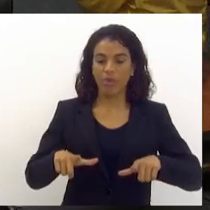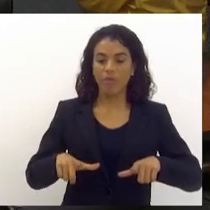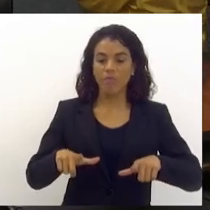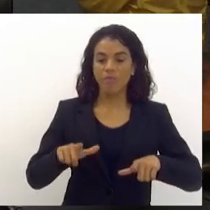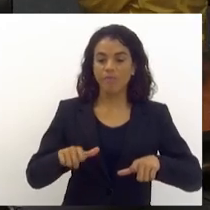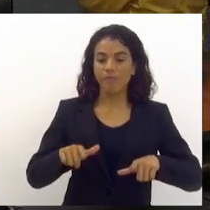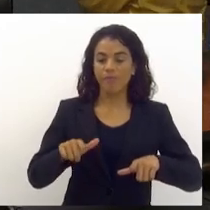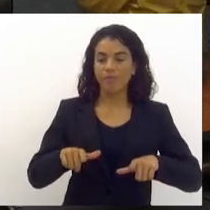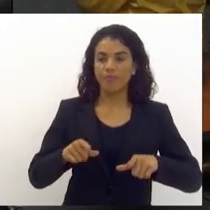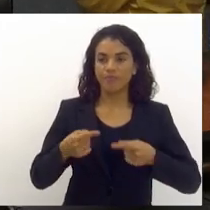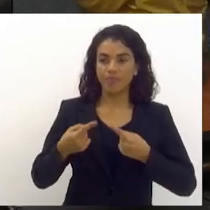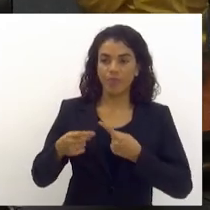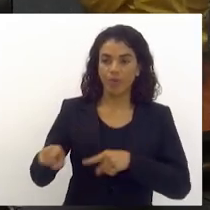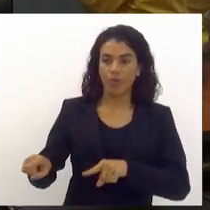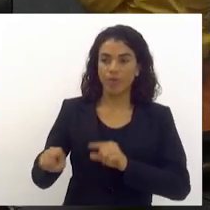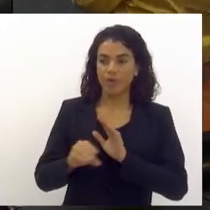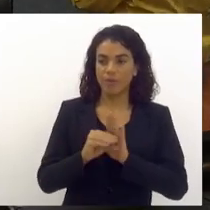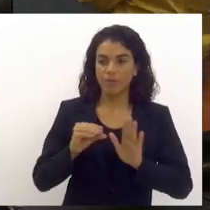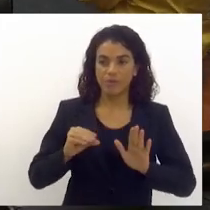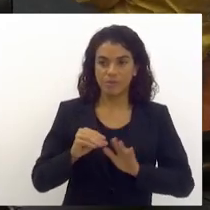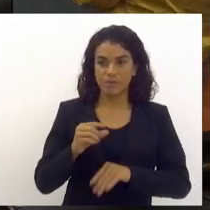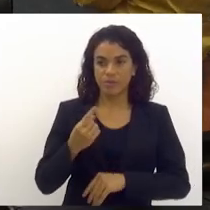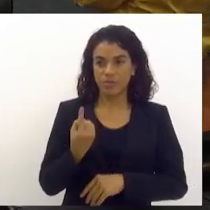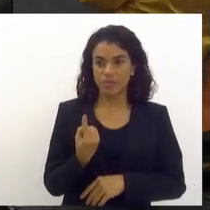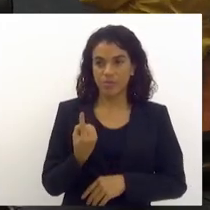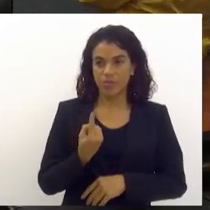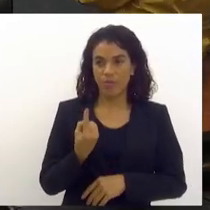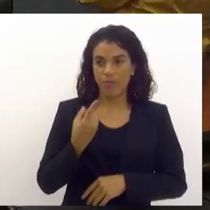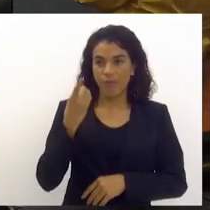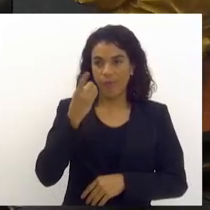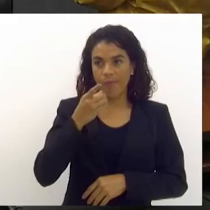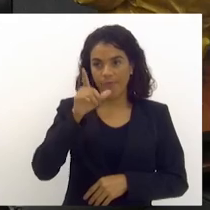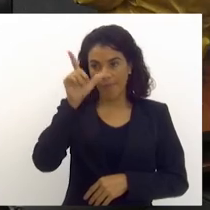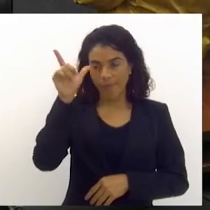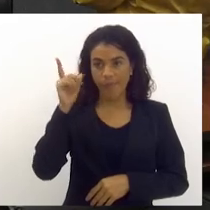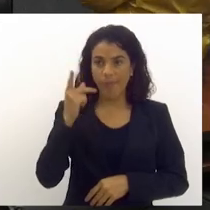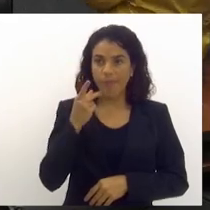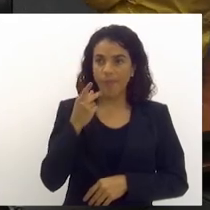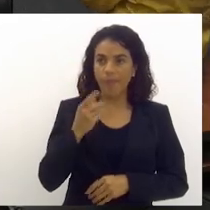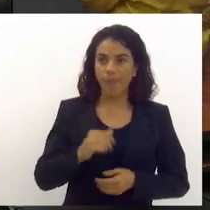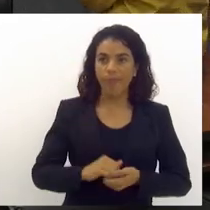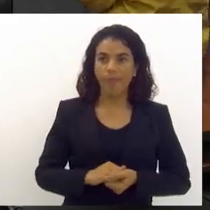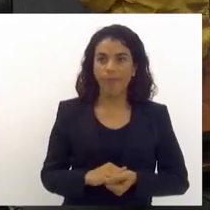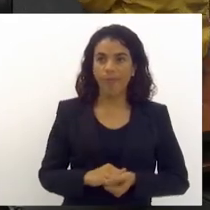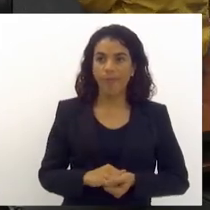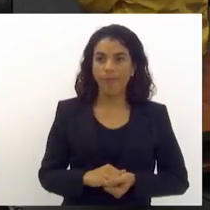destaque pela rejeição da emenda número 1, deputado Luiz Paulo.